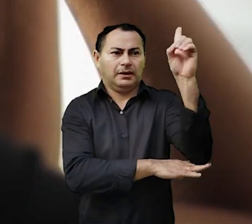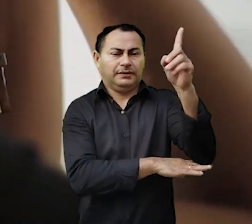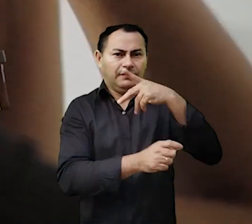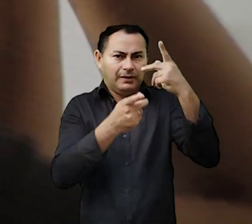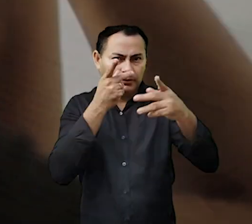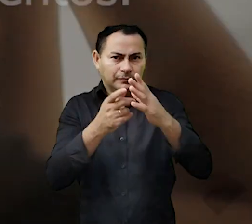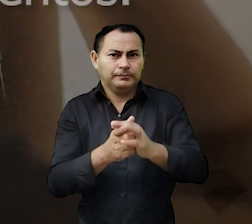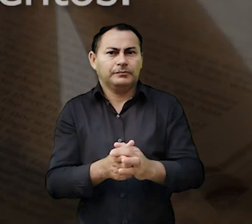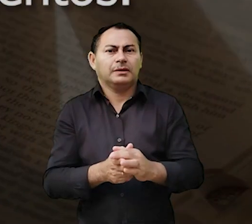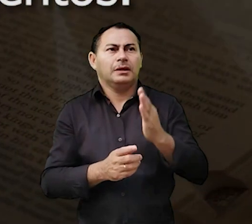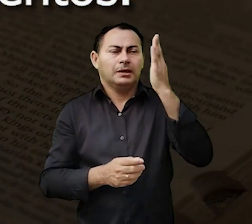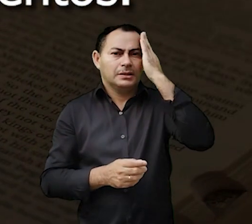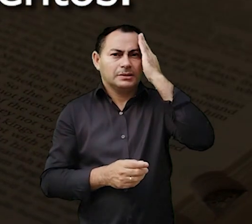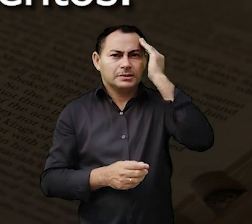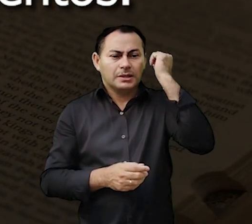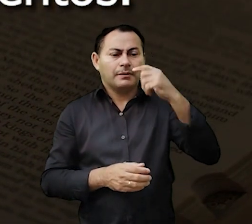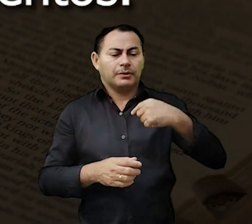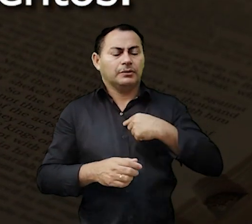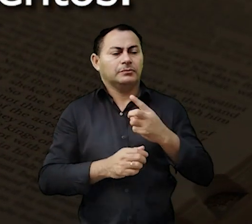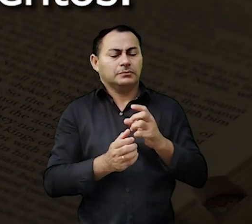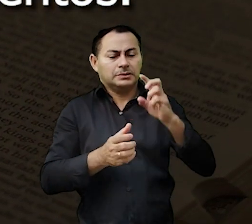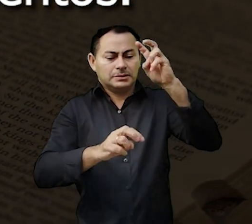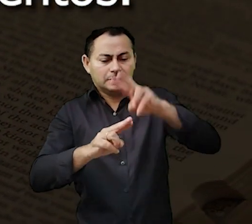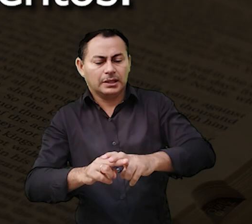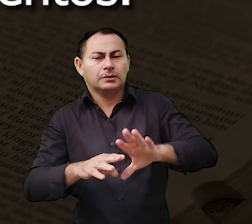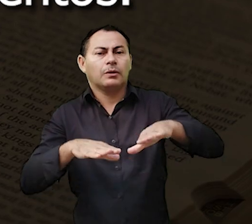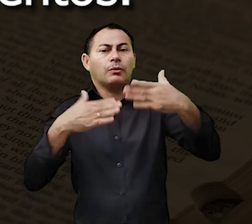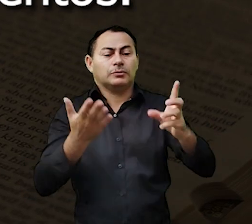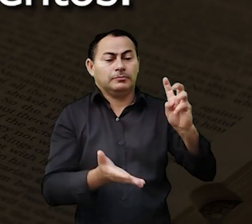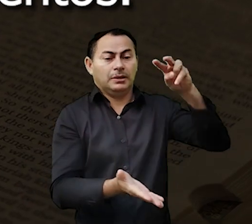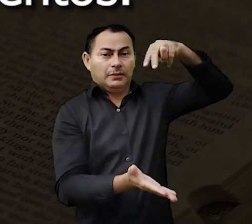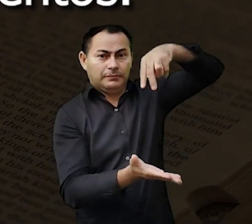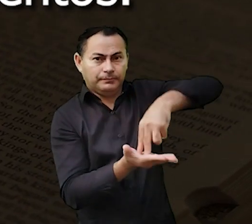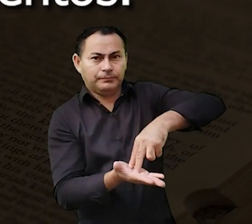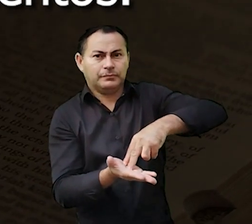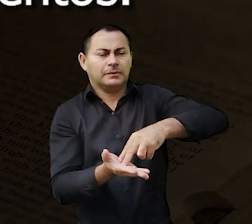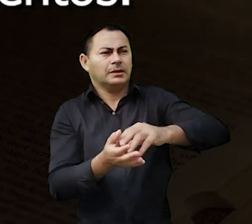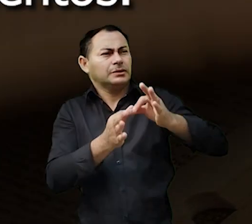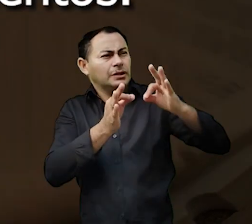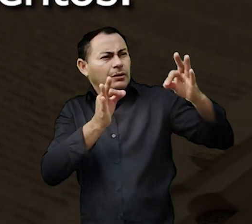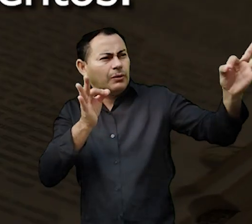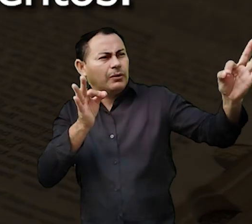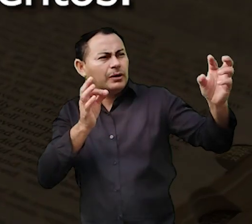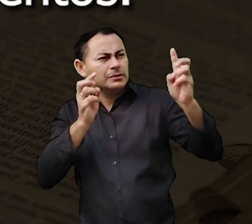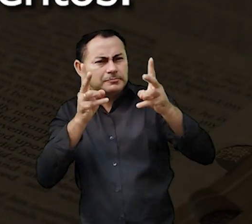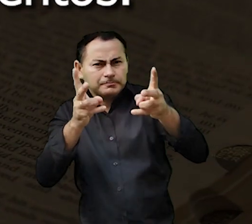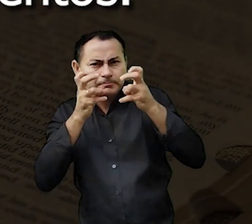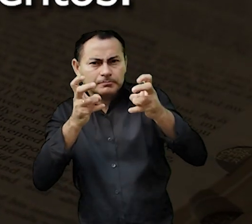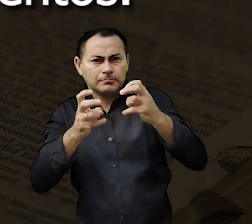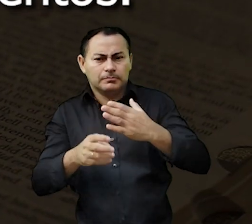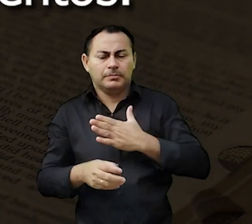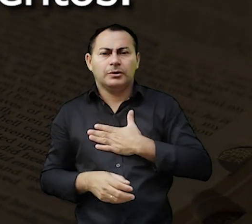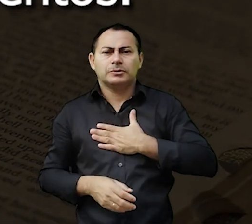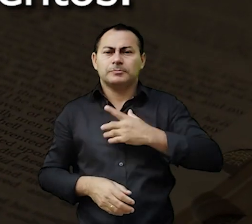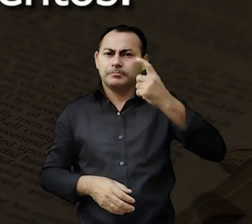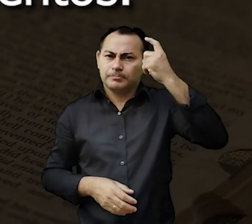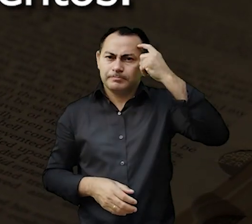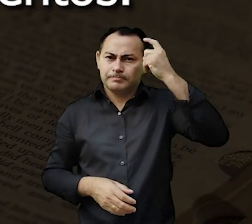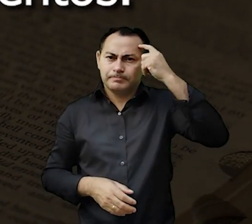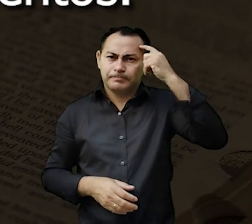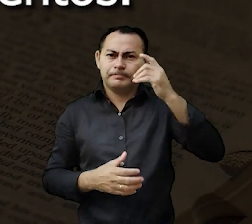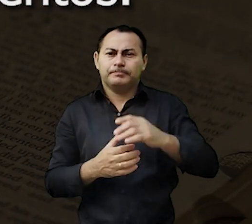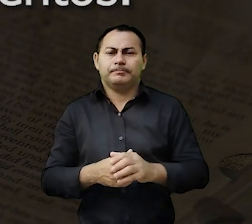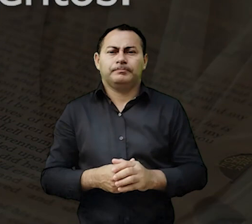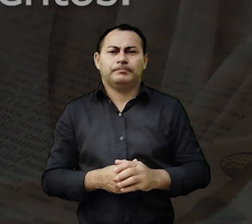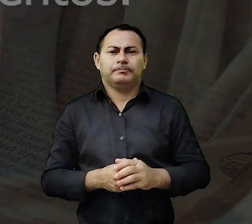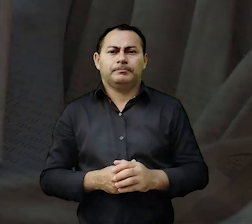Davi diz: Sabes quando me sento e quando me levanto, e de longe percebes os meus